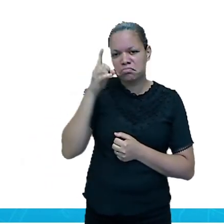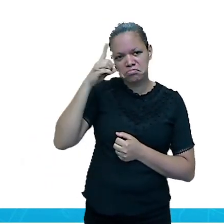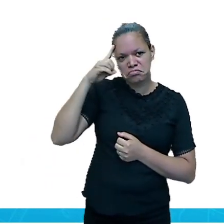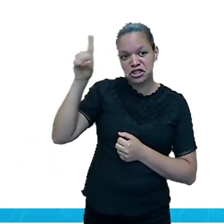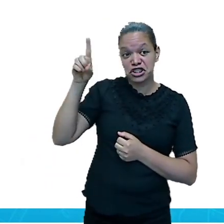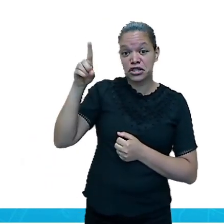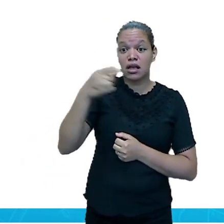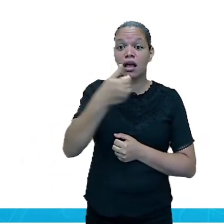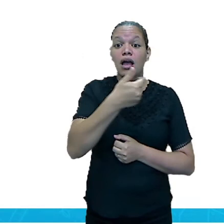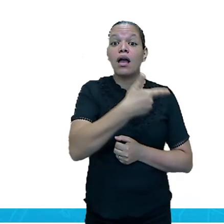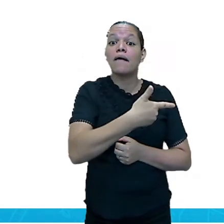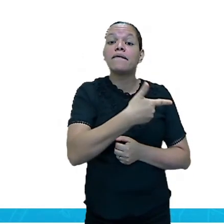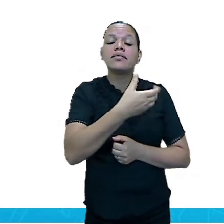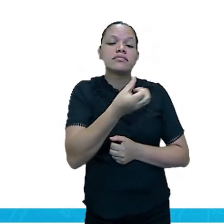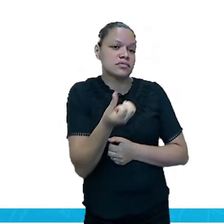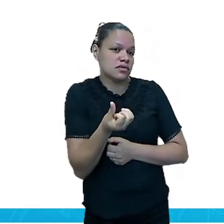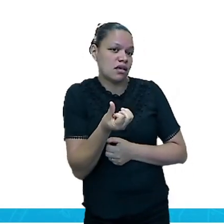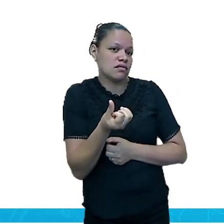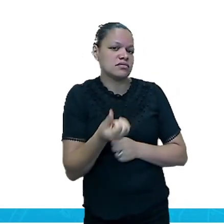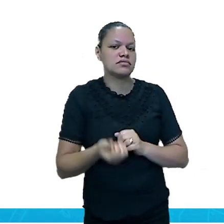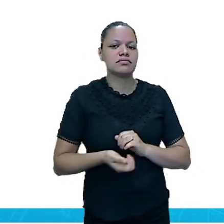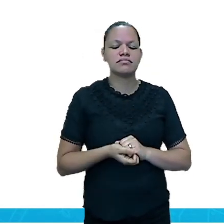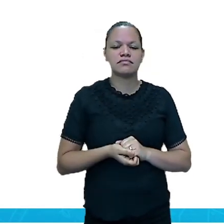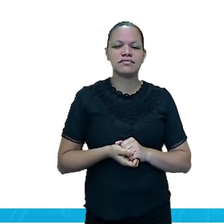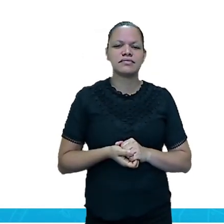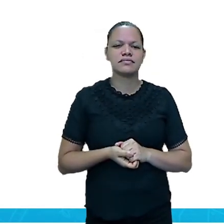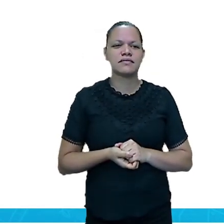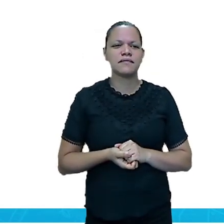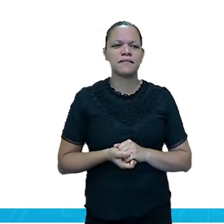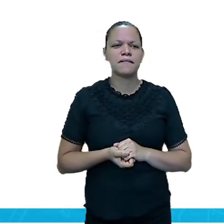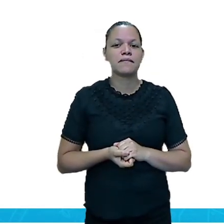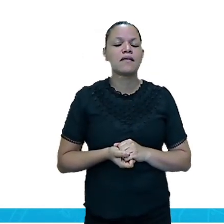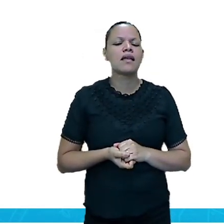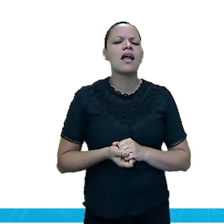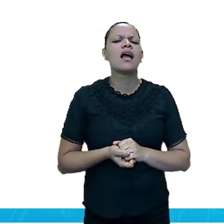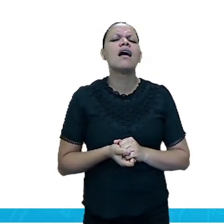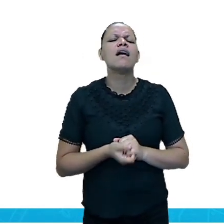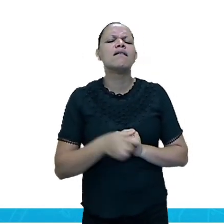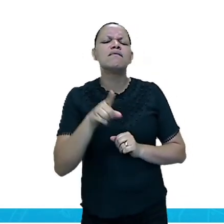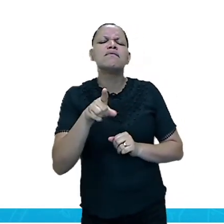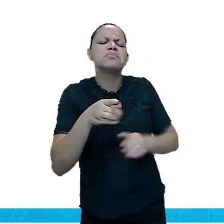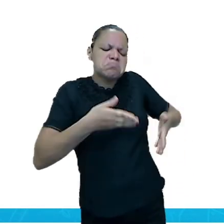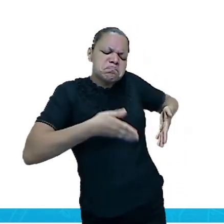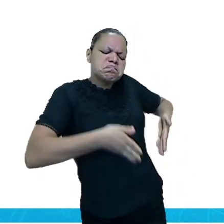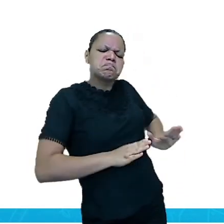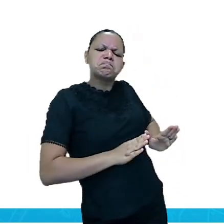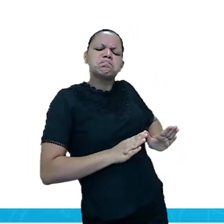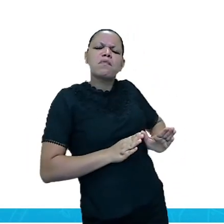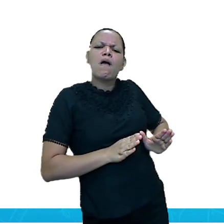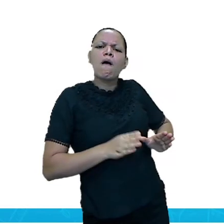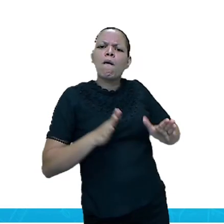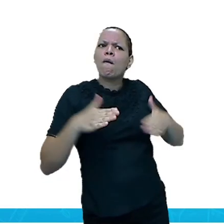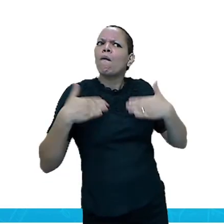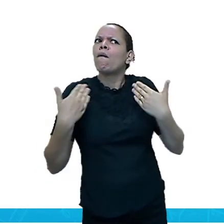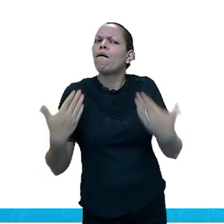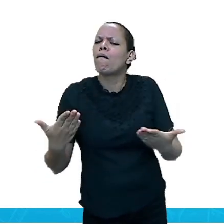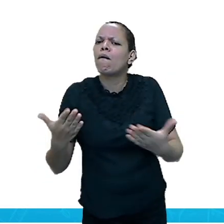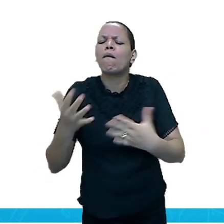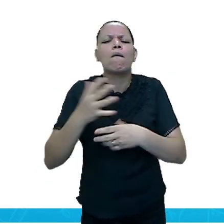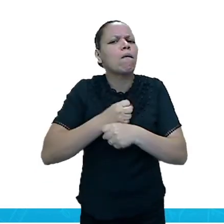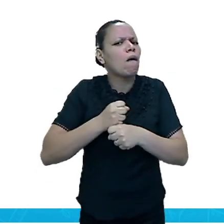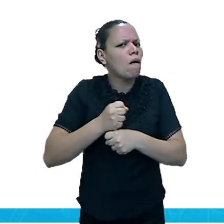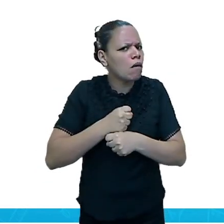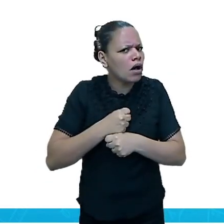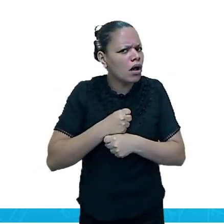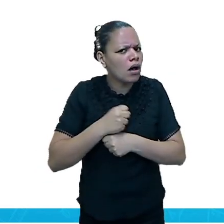e o V mais 1. O ano em que você nasceu, né, em base seria 2011. Vocês do